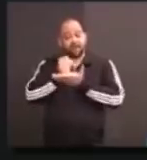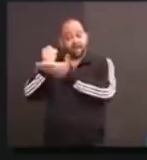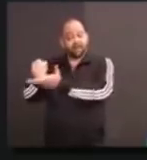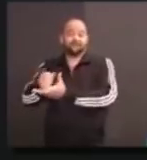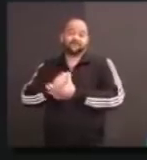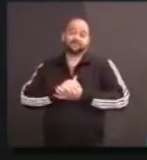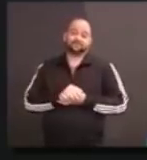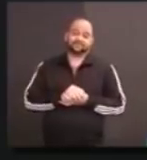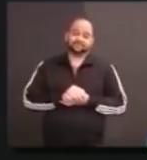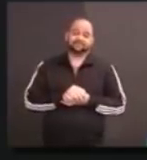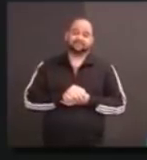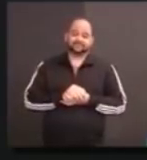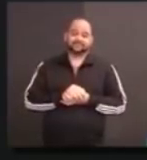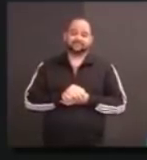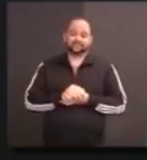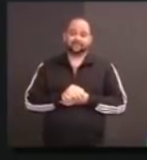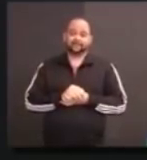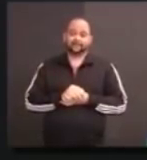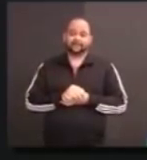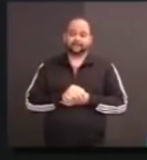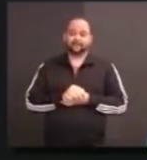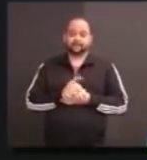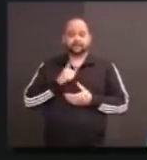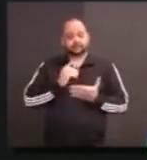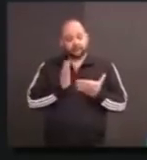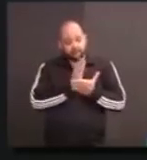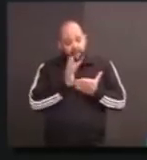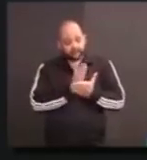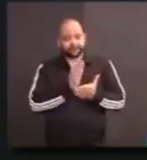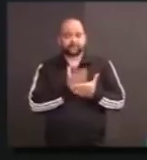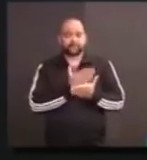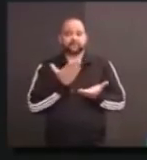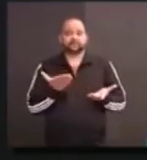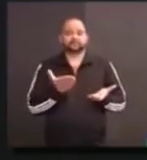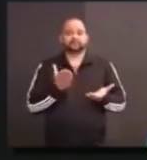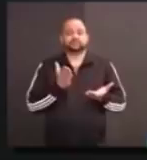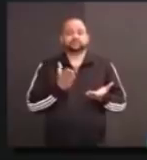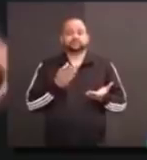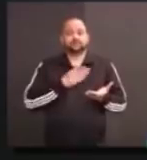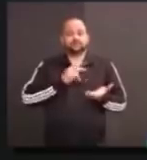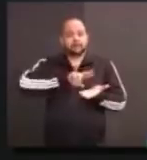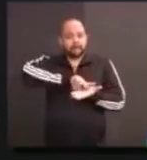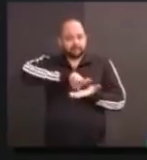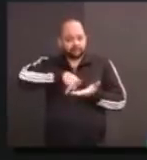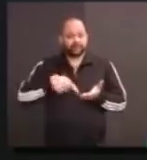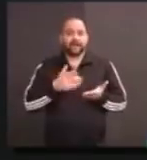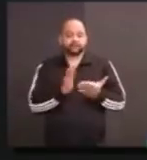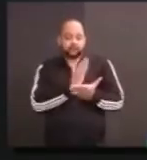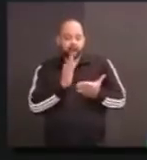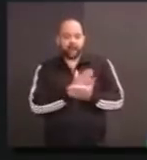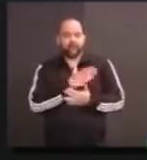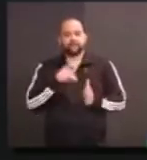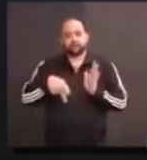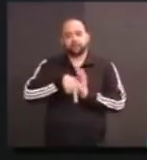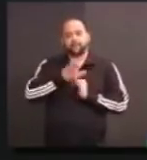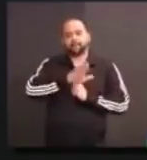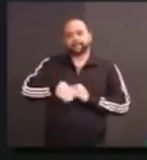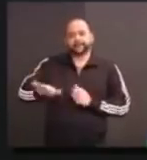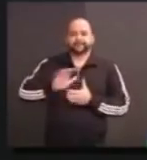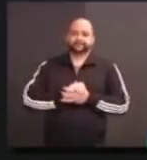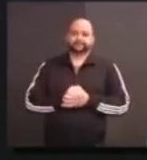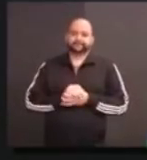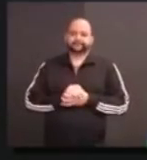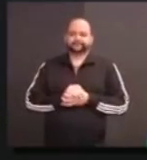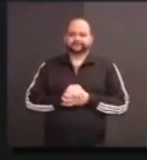ali com a candeia, os livros estão ali. Muitos livros infantis. Alguém pensou